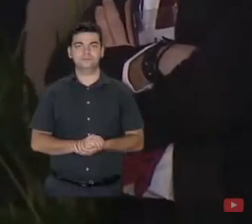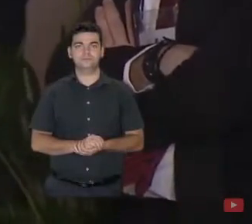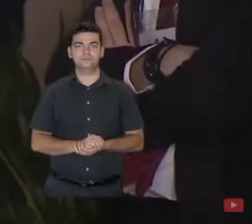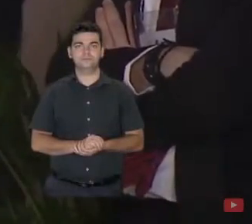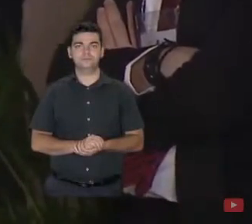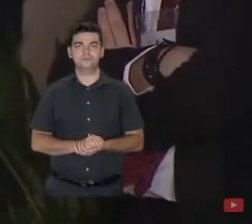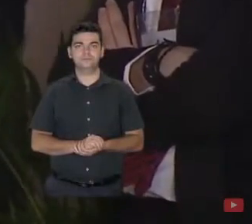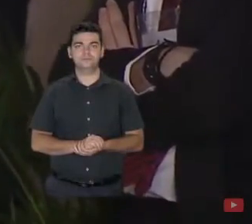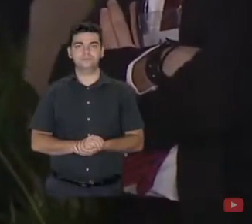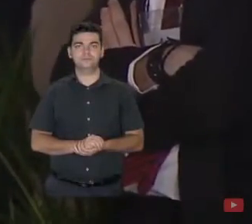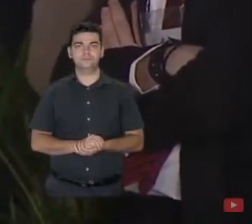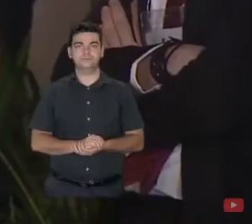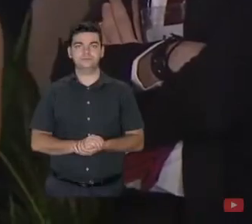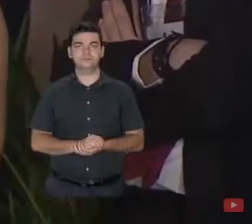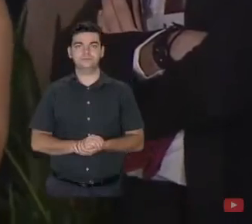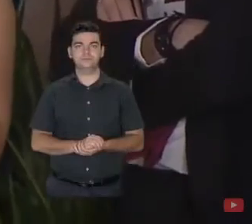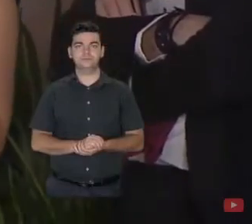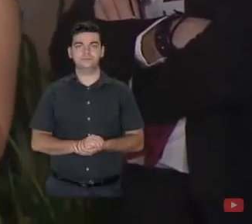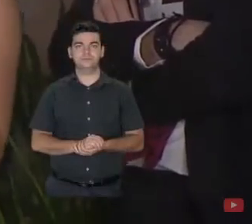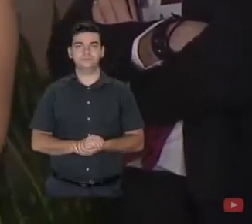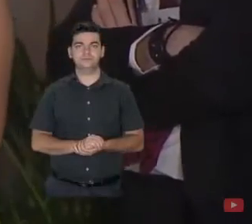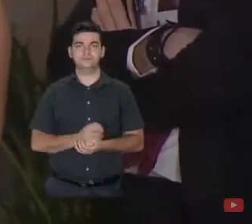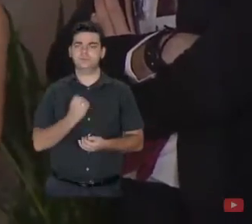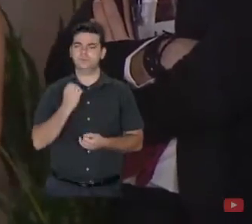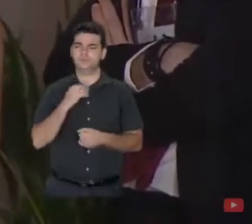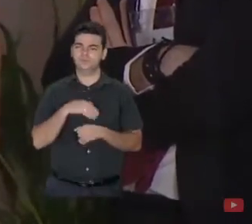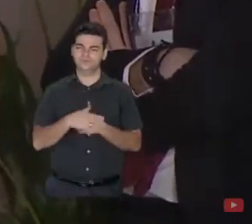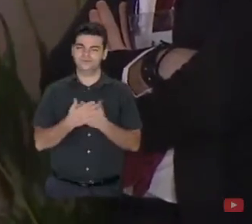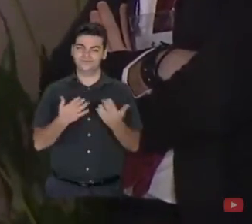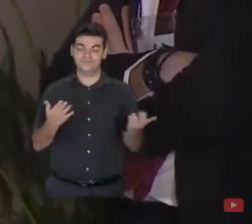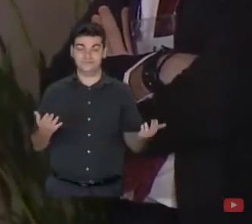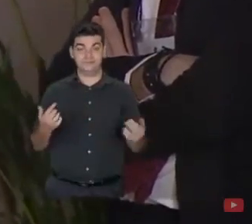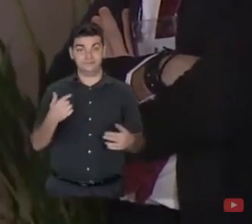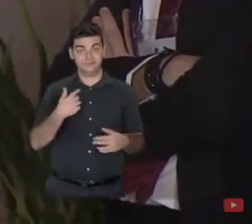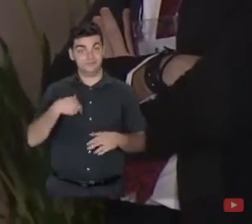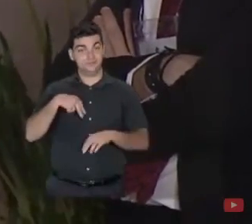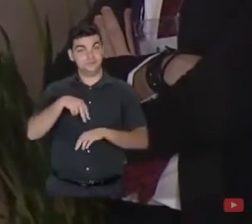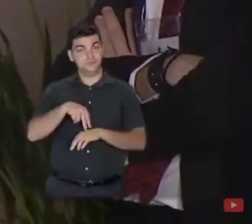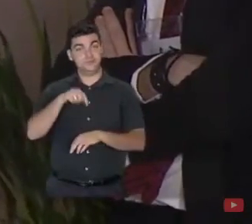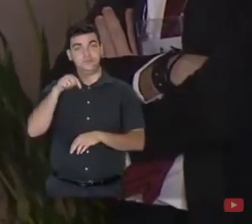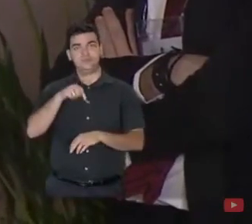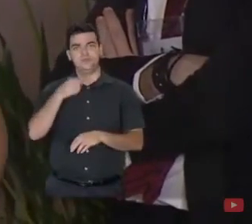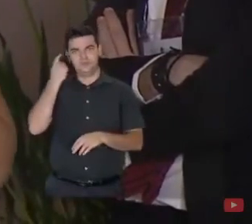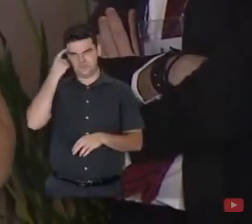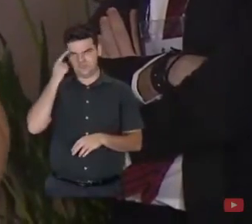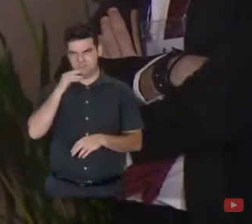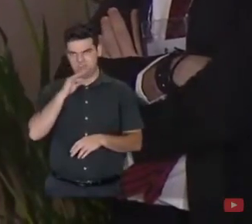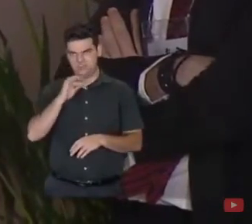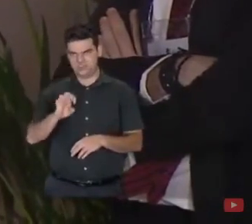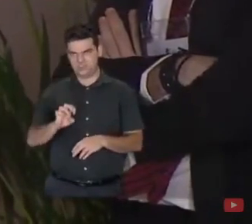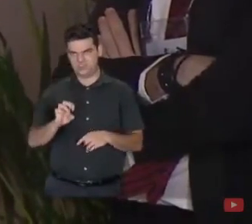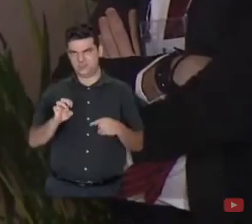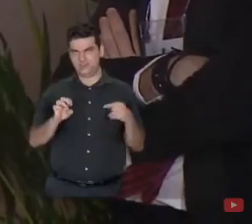Luciana Lima, eu sou do portal Metrópolis. Eu gostaria de saber se há possibilidade do TSE